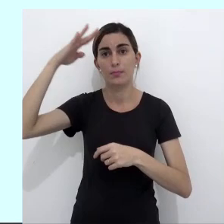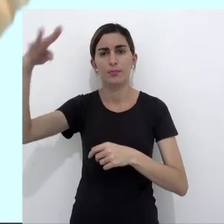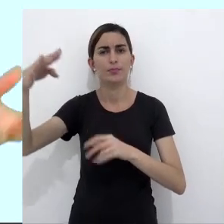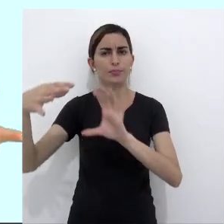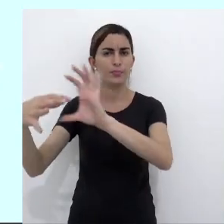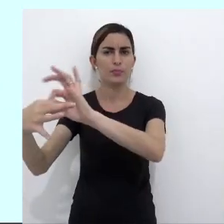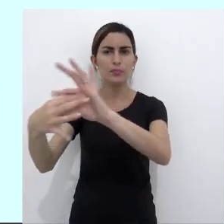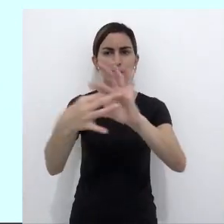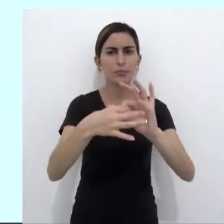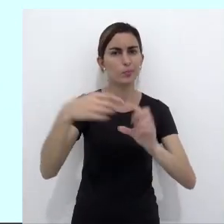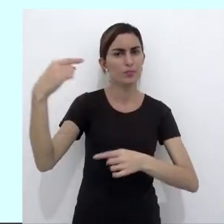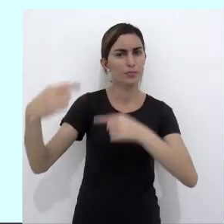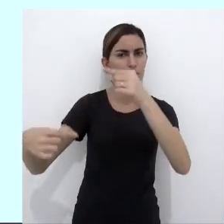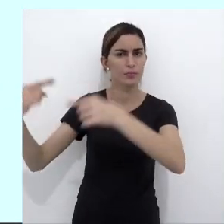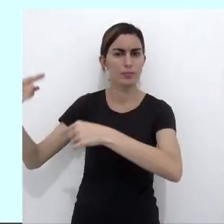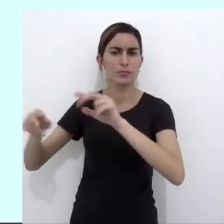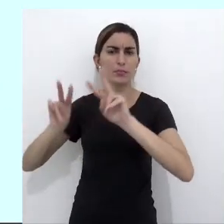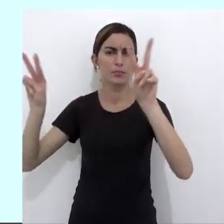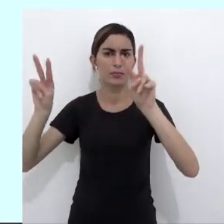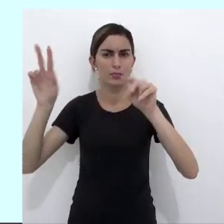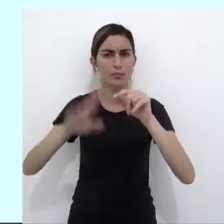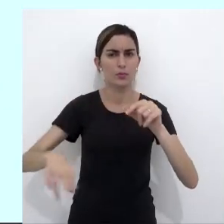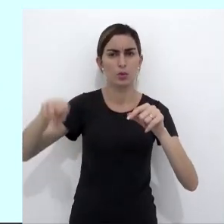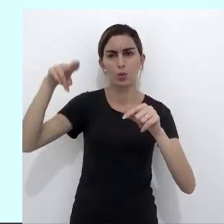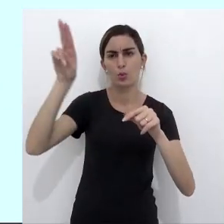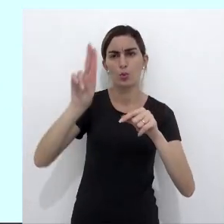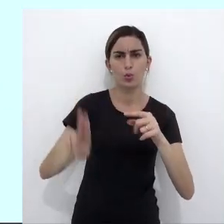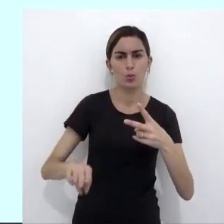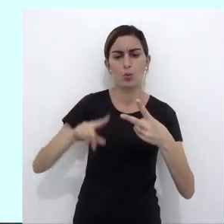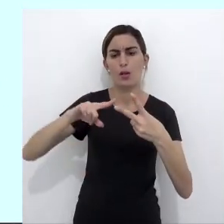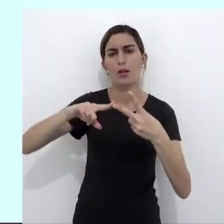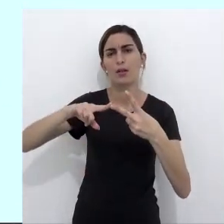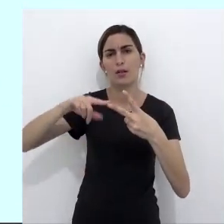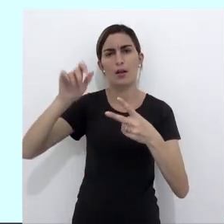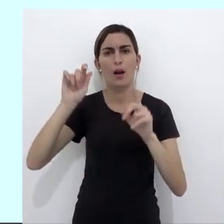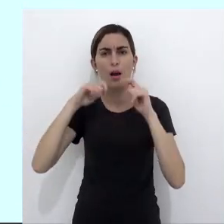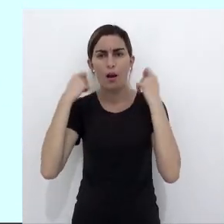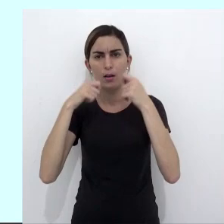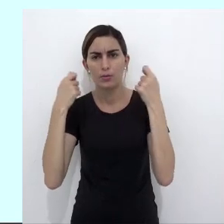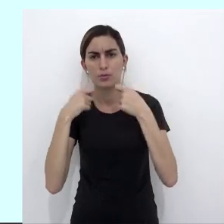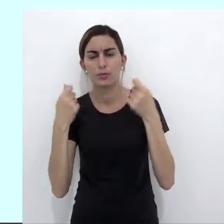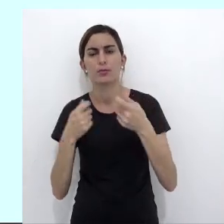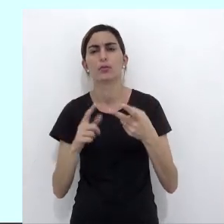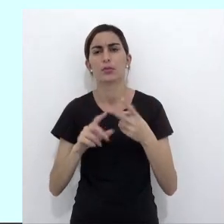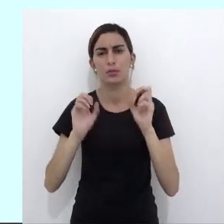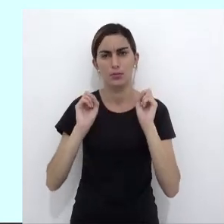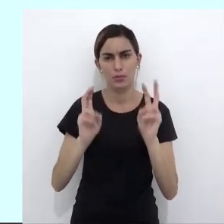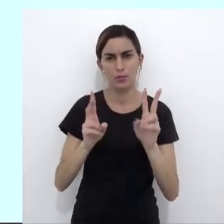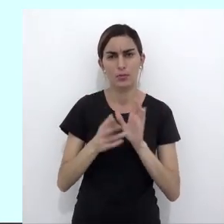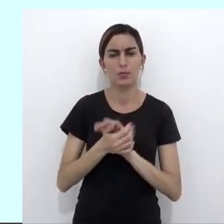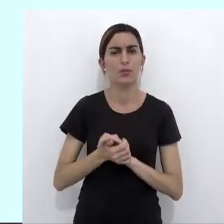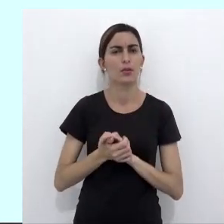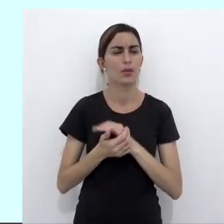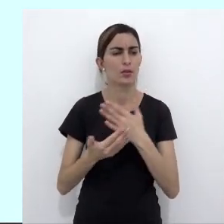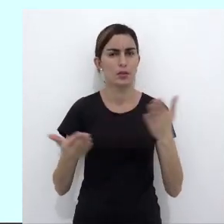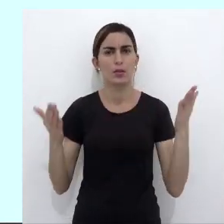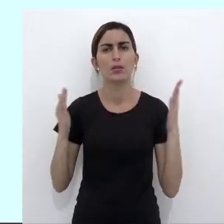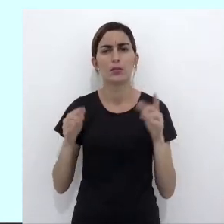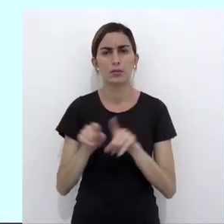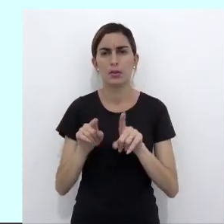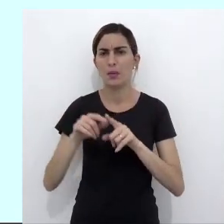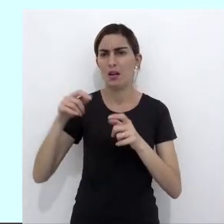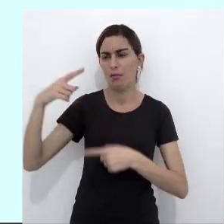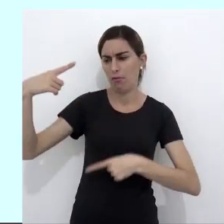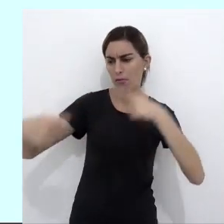a políticos do Uruguai e políticos da Argentina. Ok? E a Guerra do Paraguai